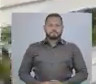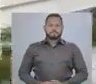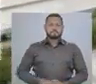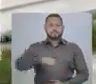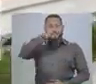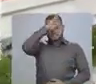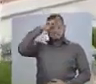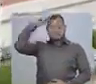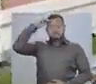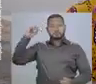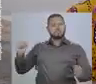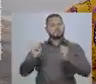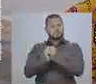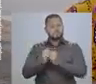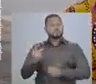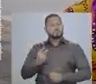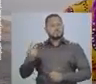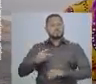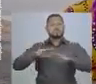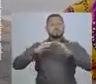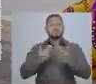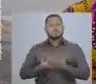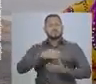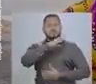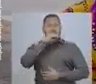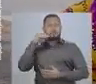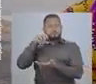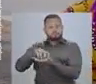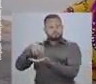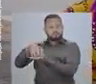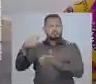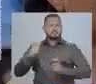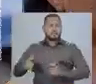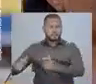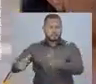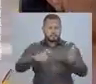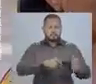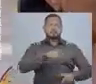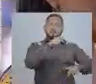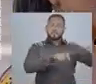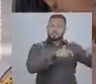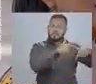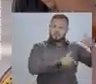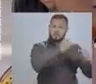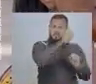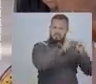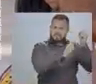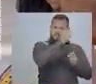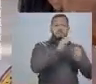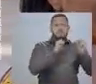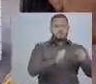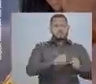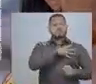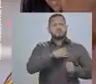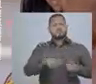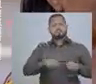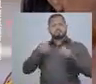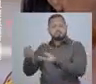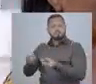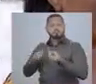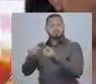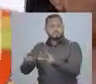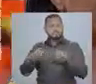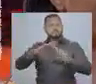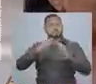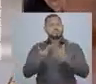Zé Ricardo e eu vamos fazer creche nos bairros. E as trabalhadoras e trabalhadores aqui do distrito também vão poder deixar suas